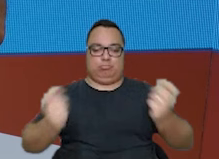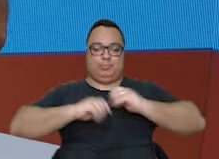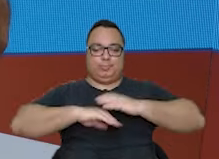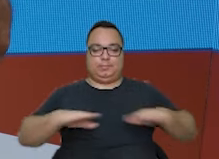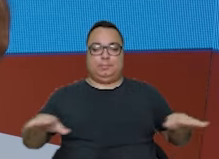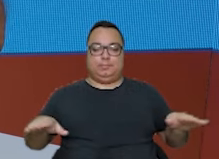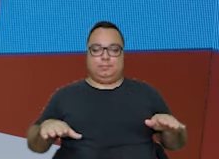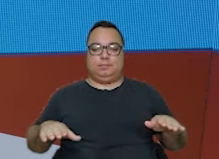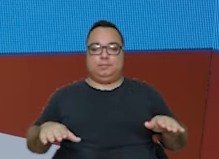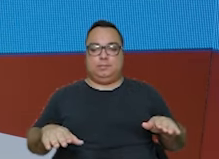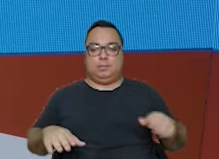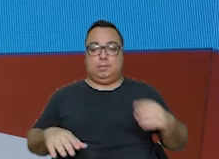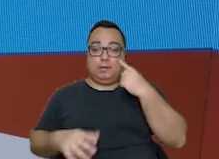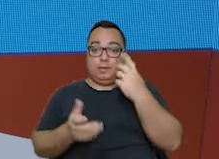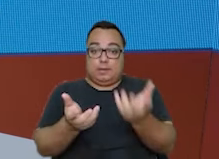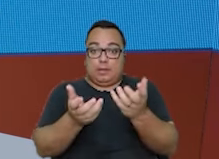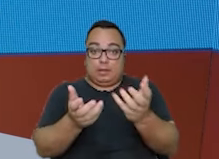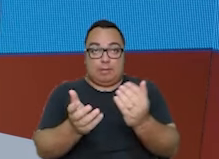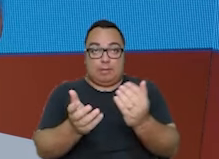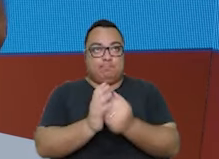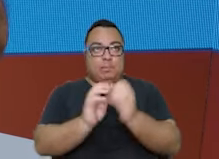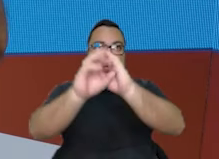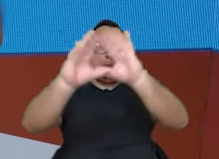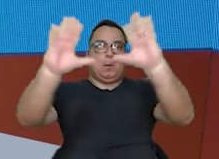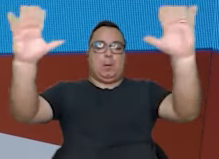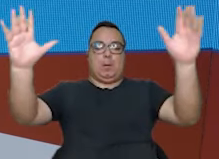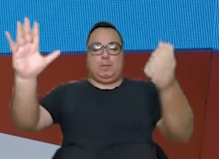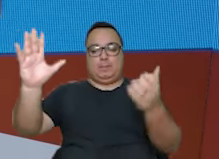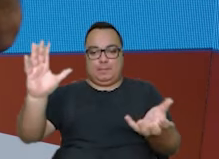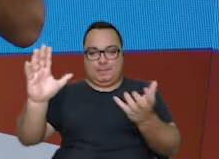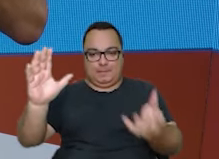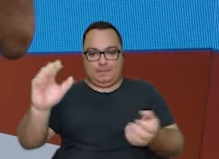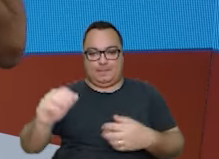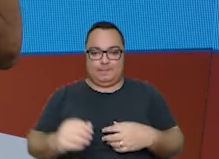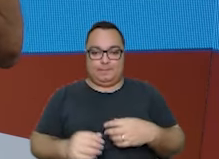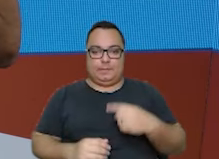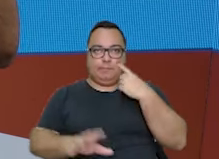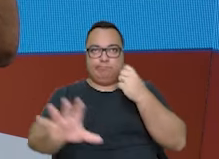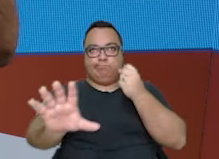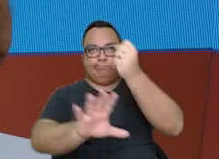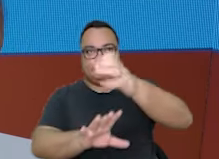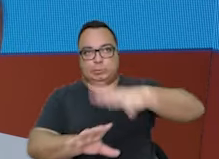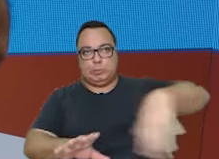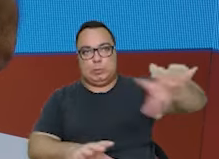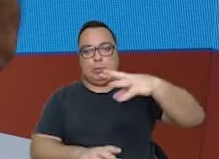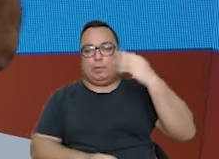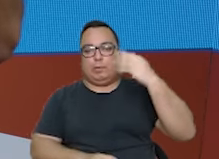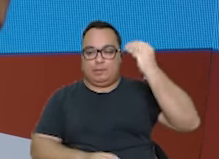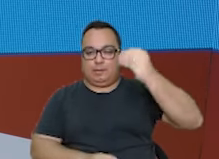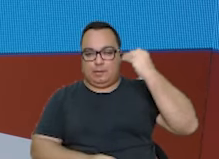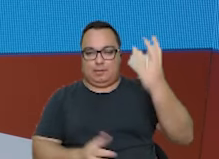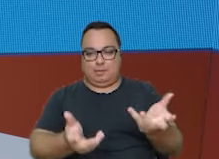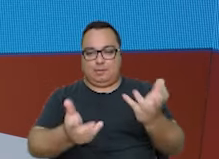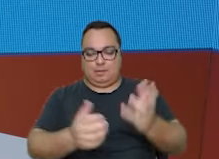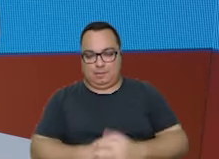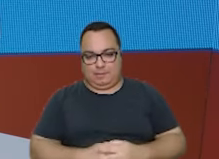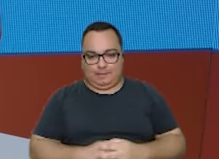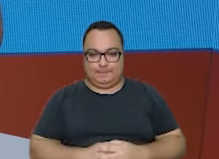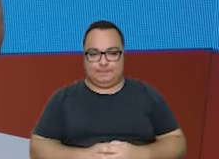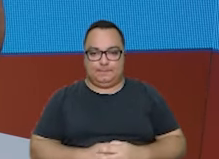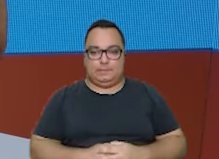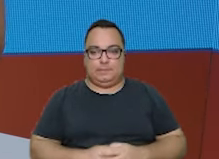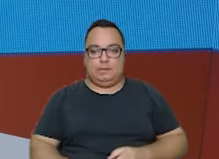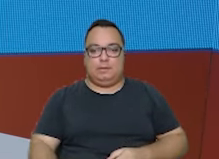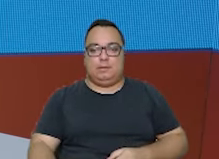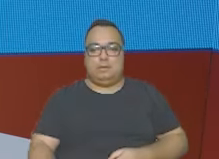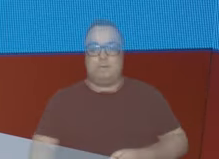ponto final você quer sonhar com aquilo você quer imaginar você vestindo aquilo você quer vislumbrar como é que será que vai